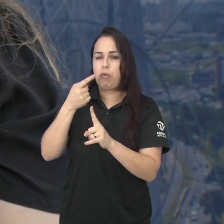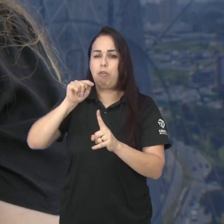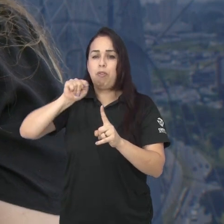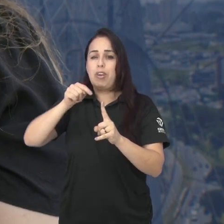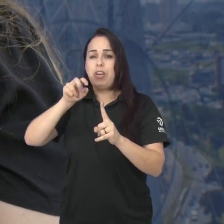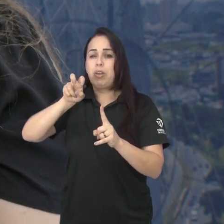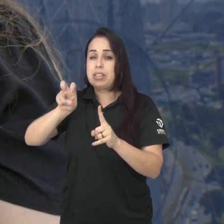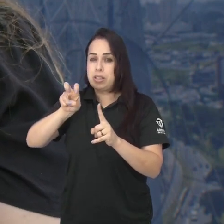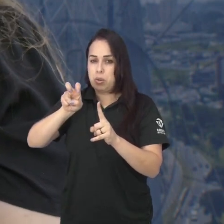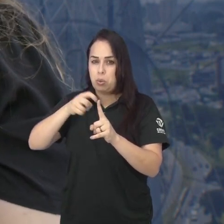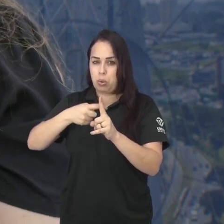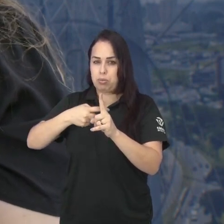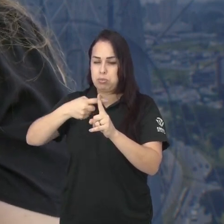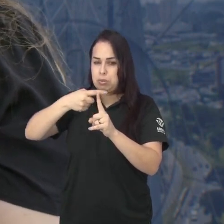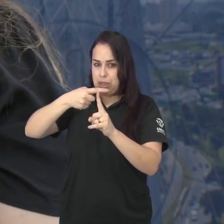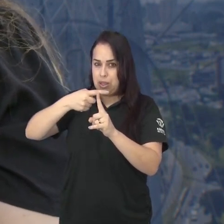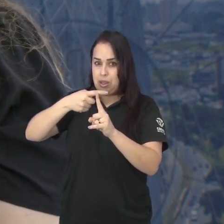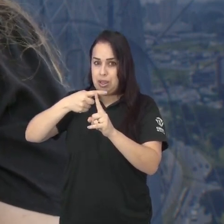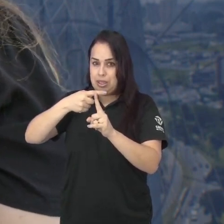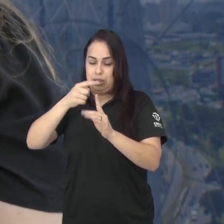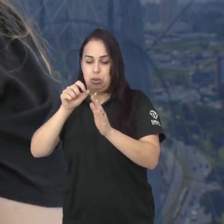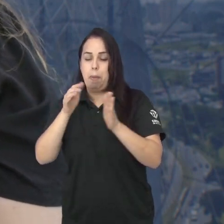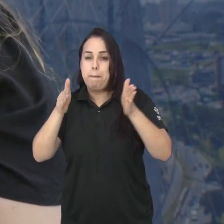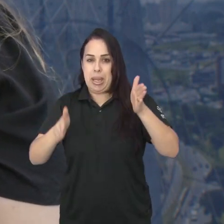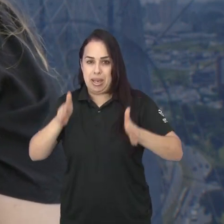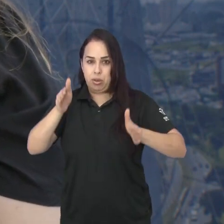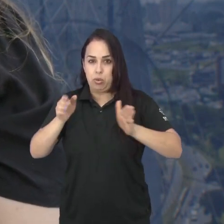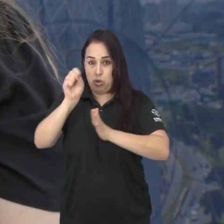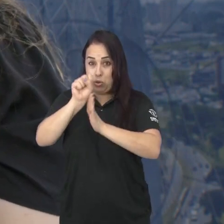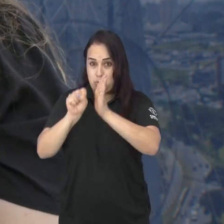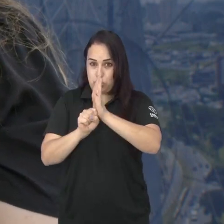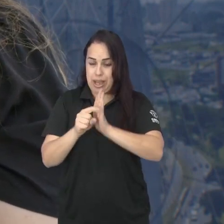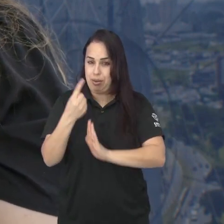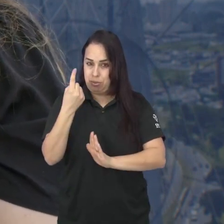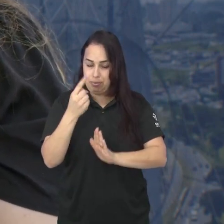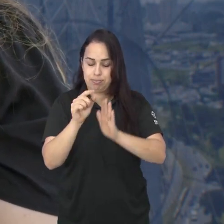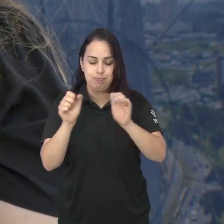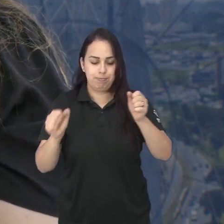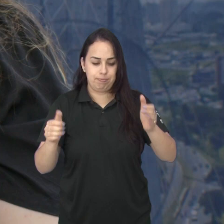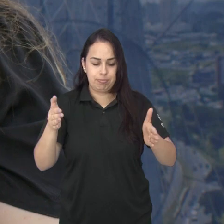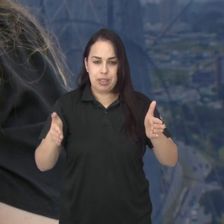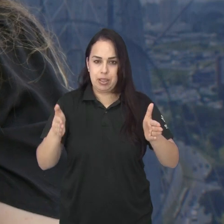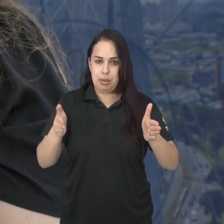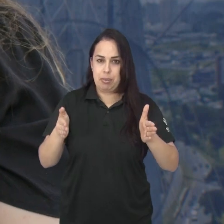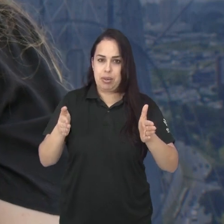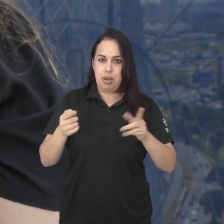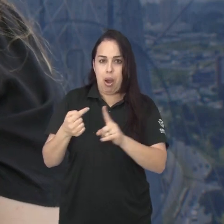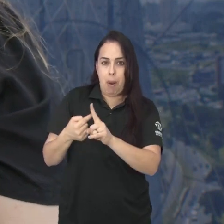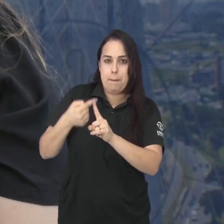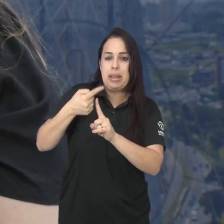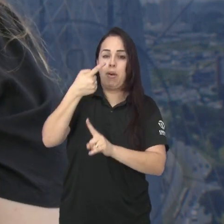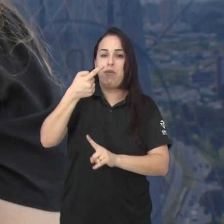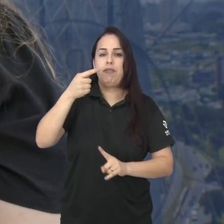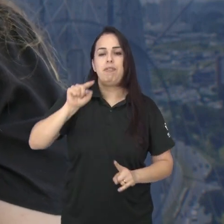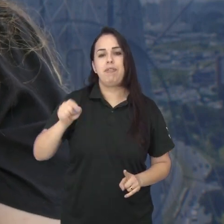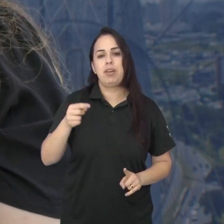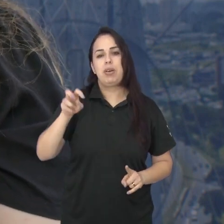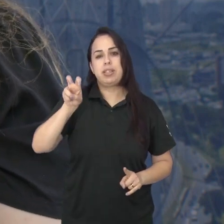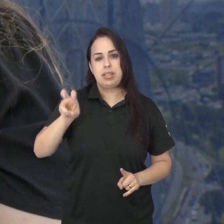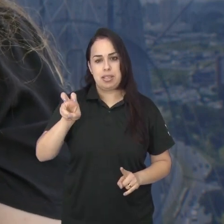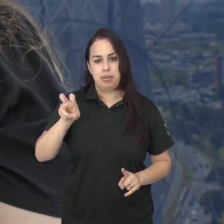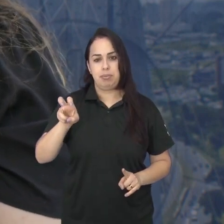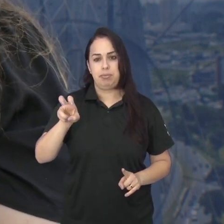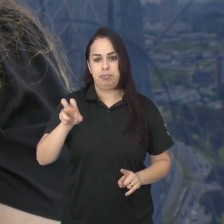graus no fim do século. Isso é o que a gente espera. A previsão é que a gente tenha 3,5 graus